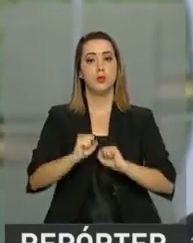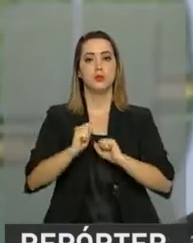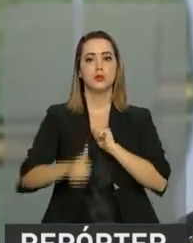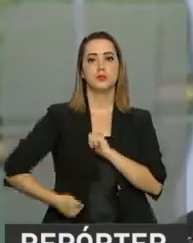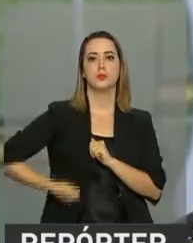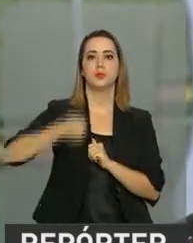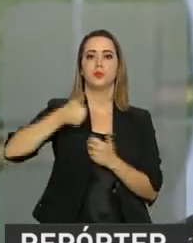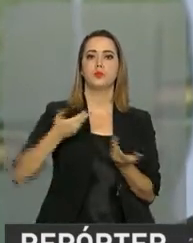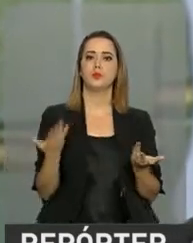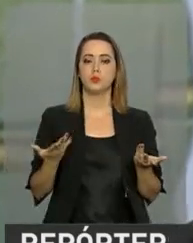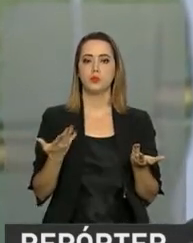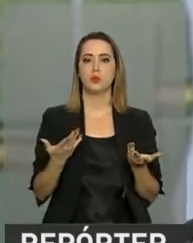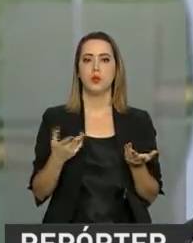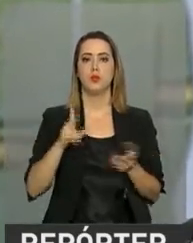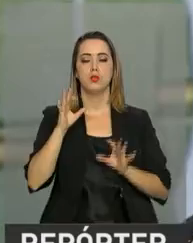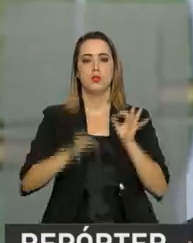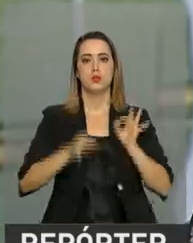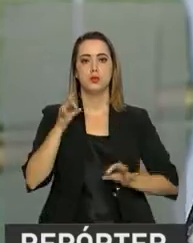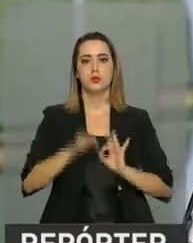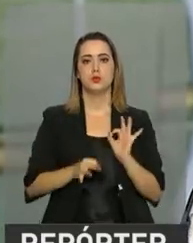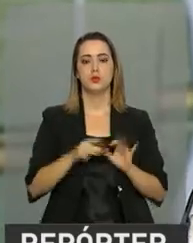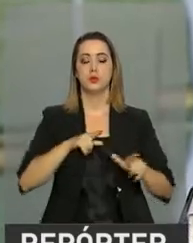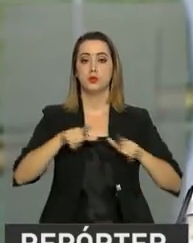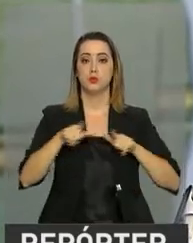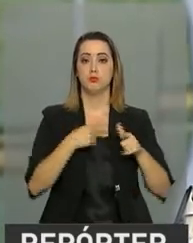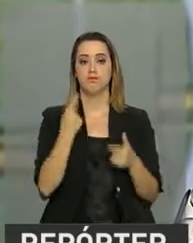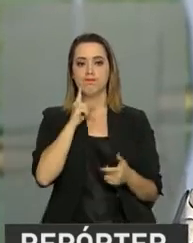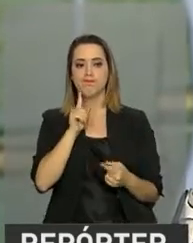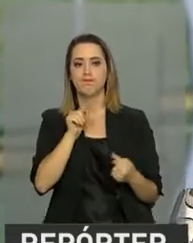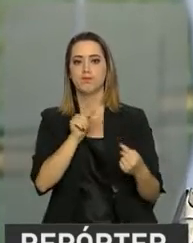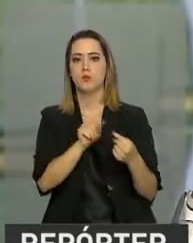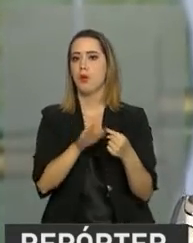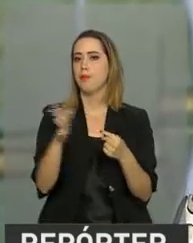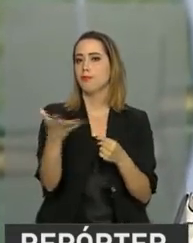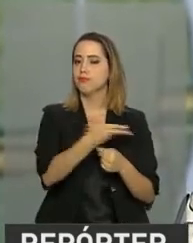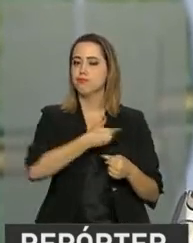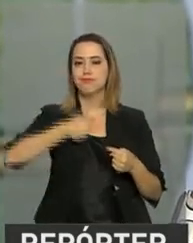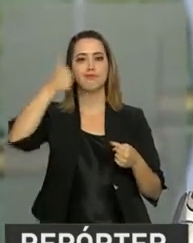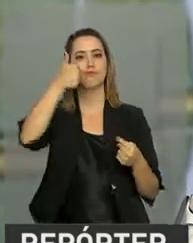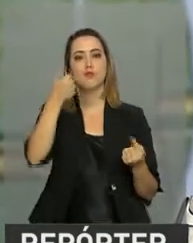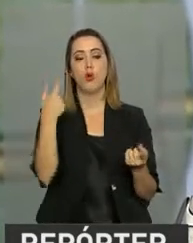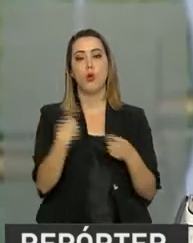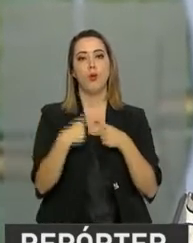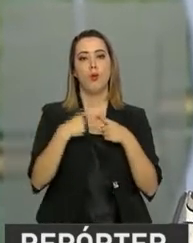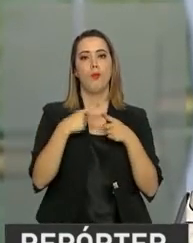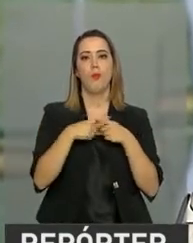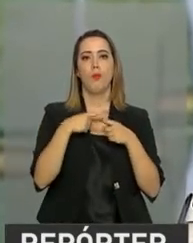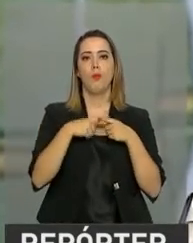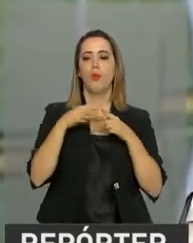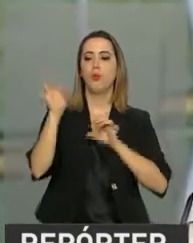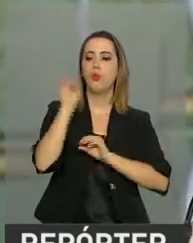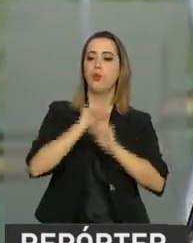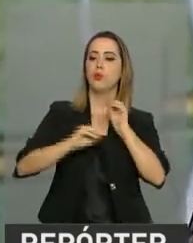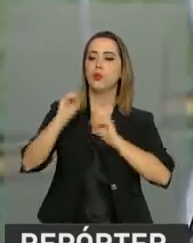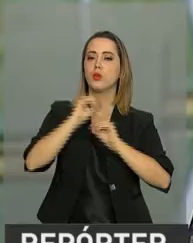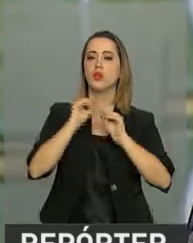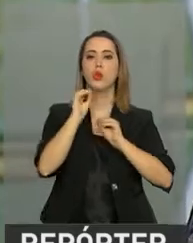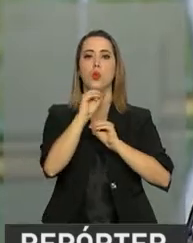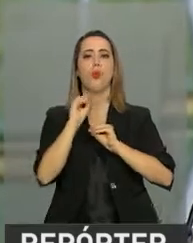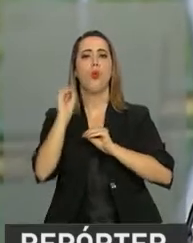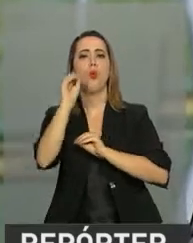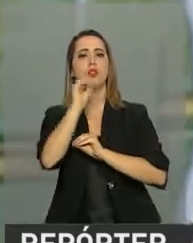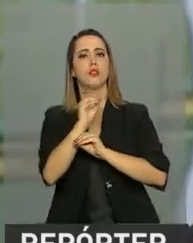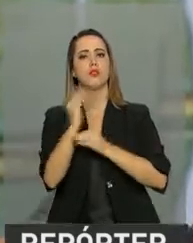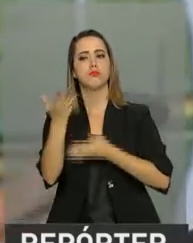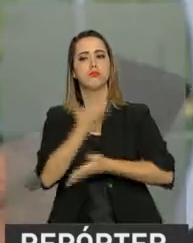melhorar. A Justiça do Trabalho, no meu modo de ver, é a mais bela das justiças, porque trata de cuidar